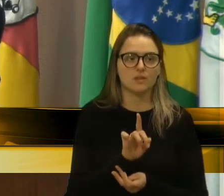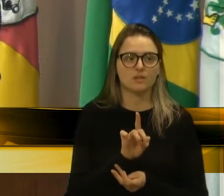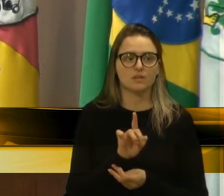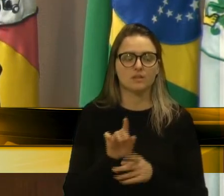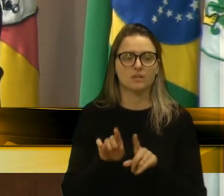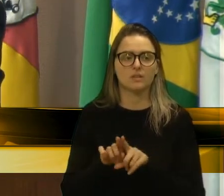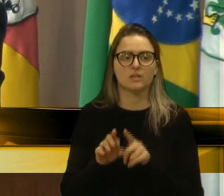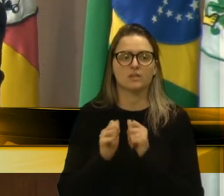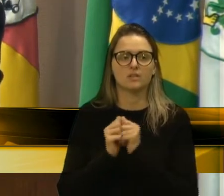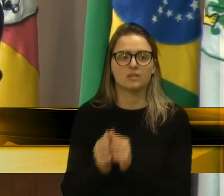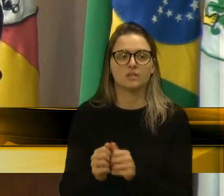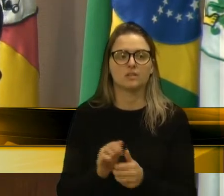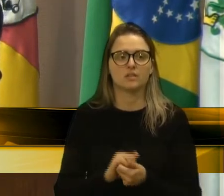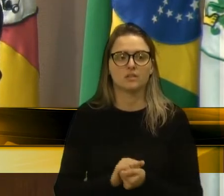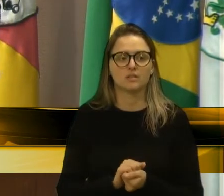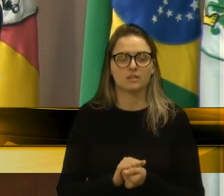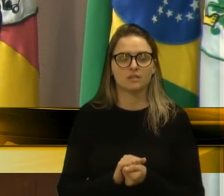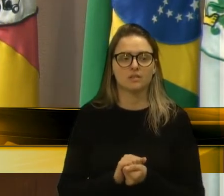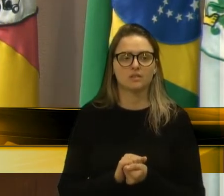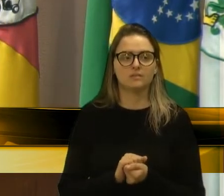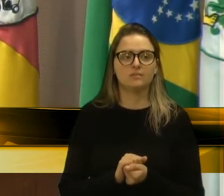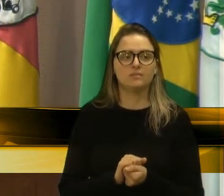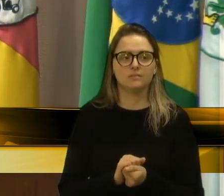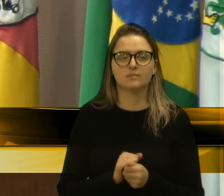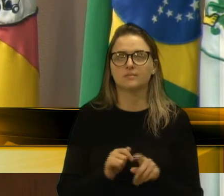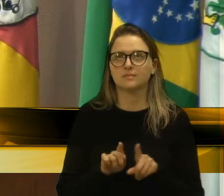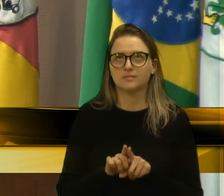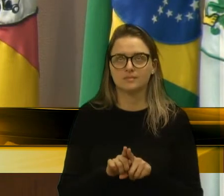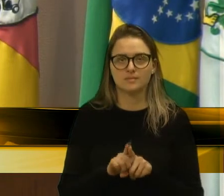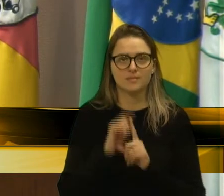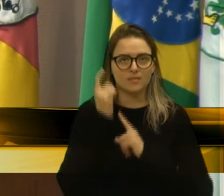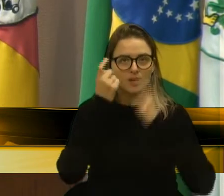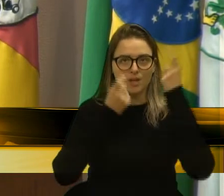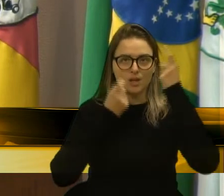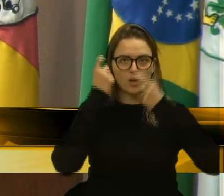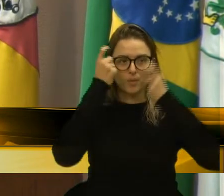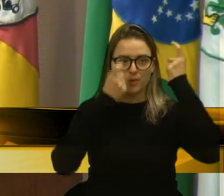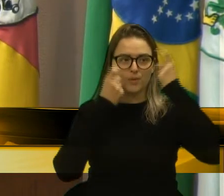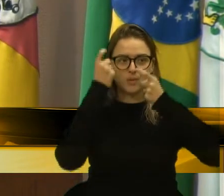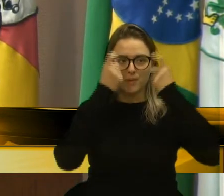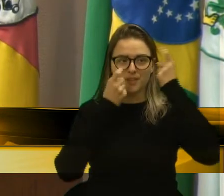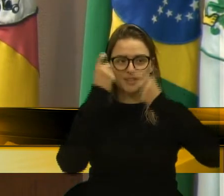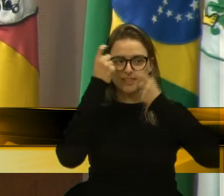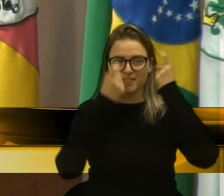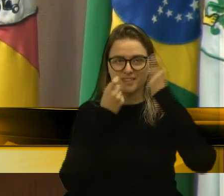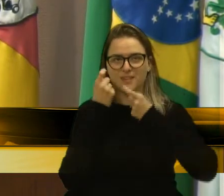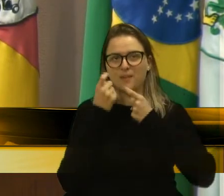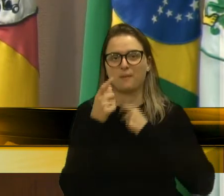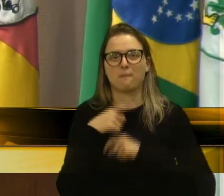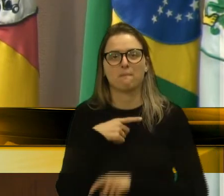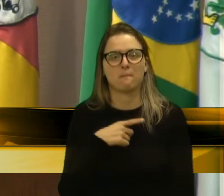desespero, a preocupação da maioria